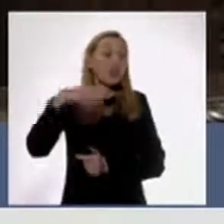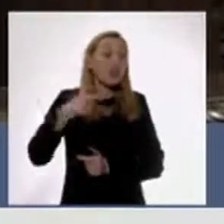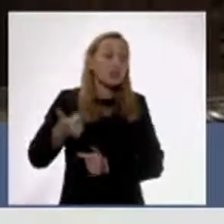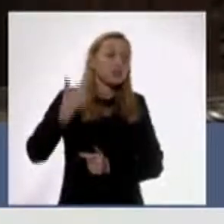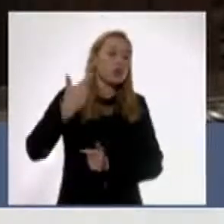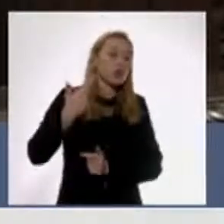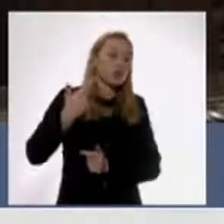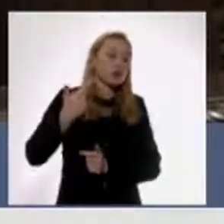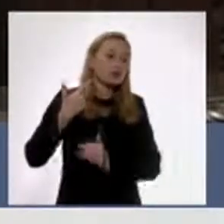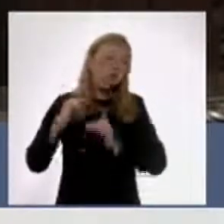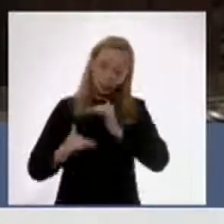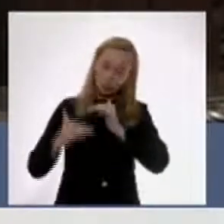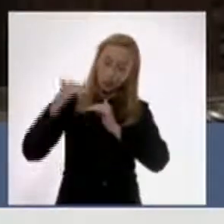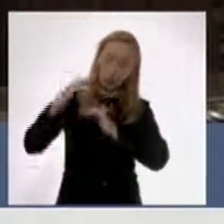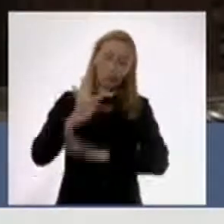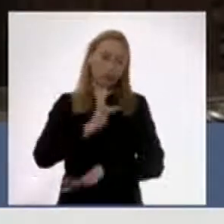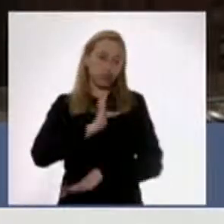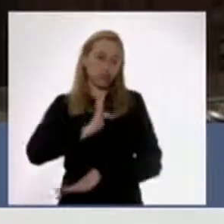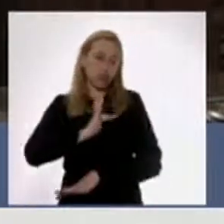cidade da polícia,